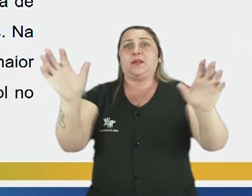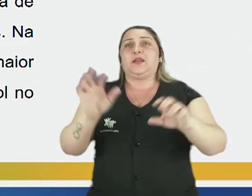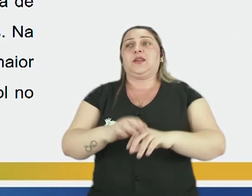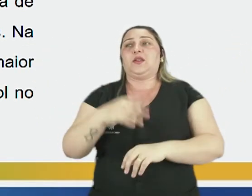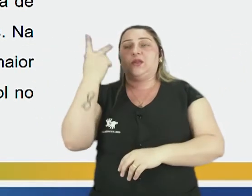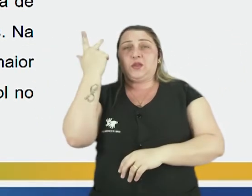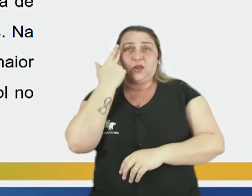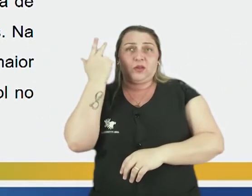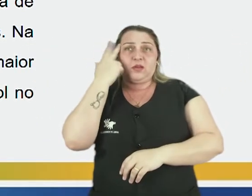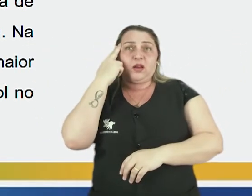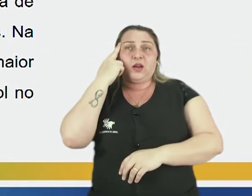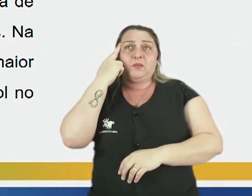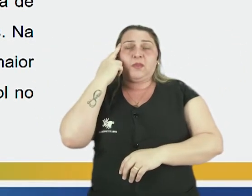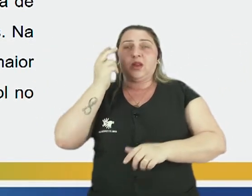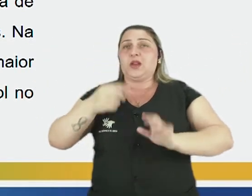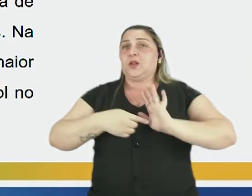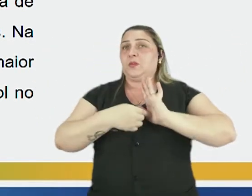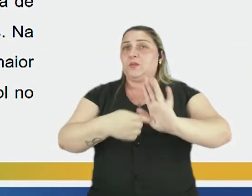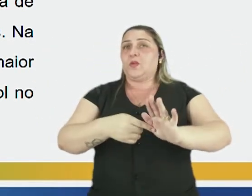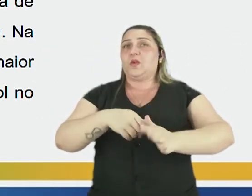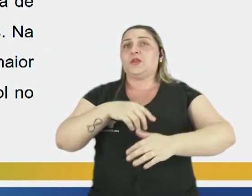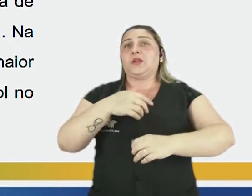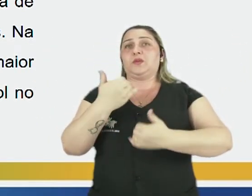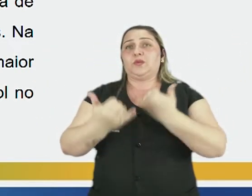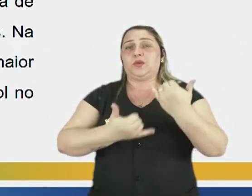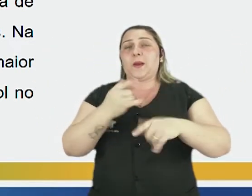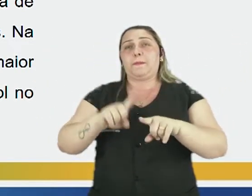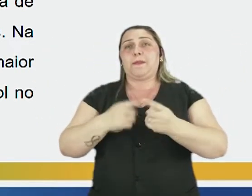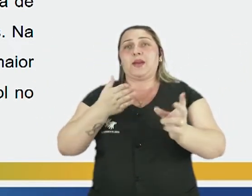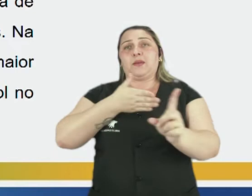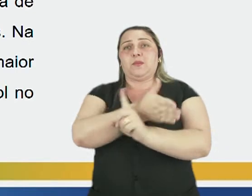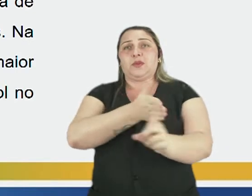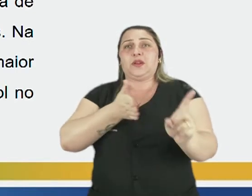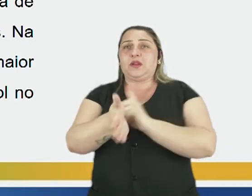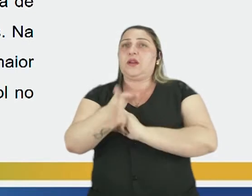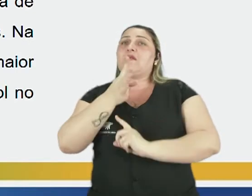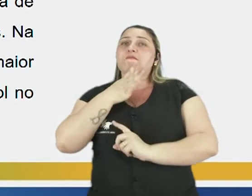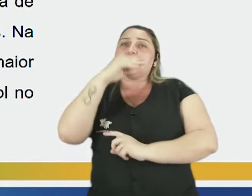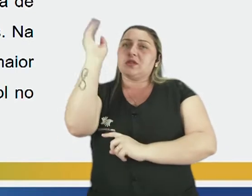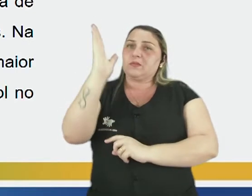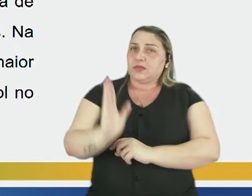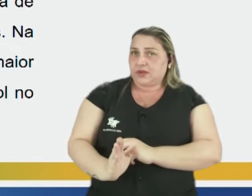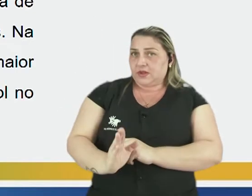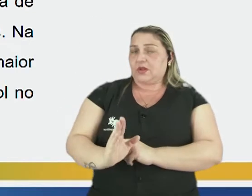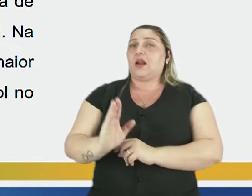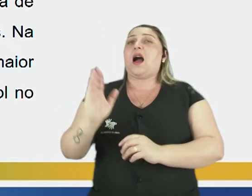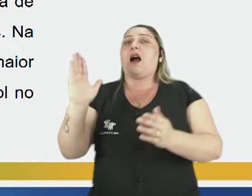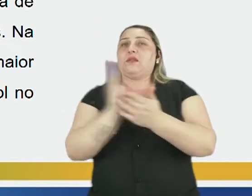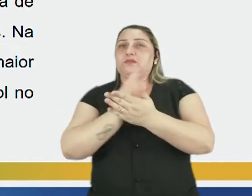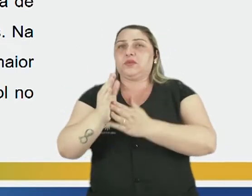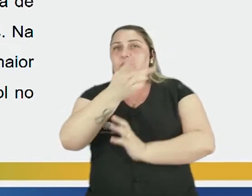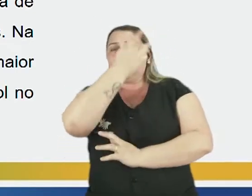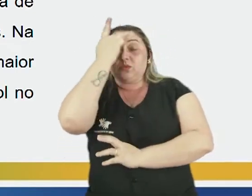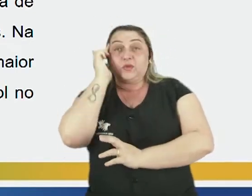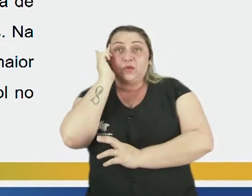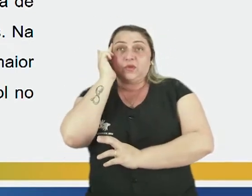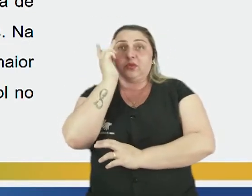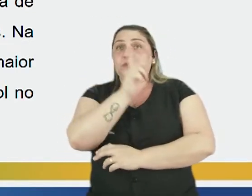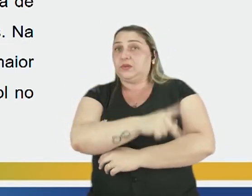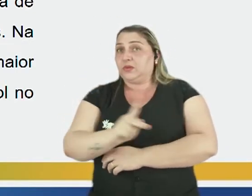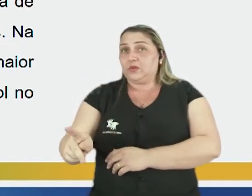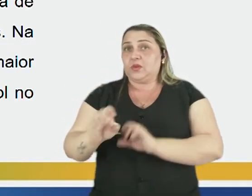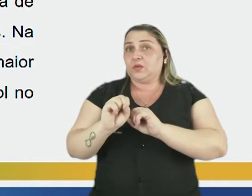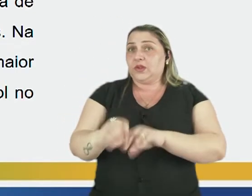normalmente não transmitem os jogos, mas a modalidade é bem conhecida no Brasil. Mesmo que alguns professores não ensinem a